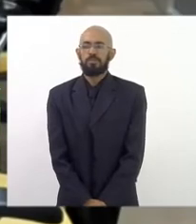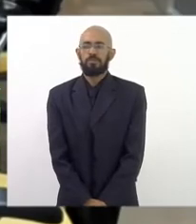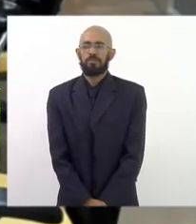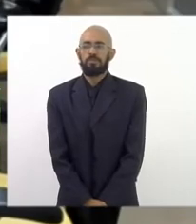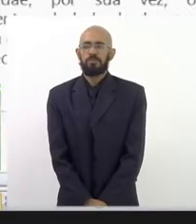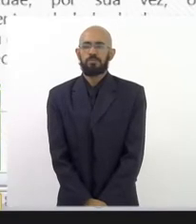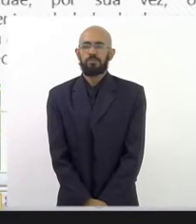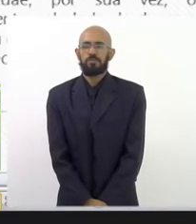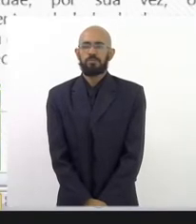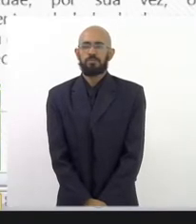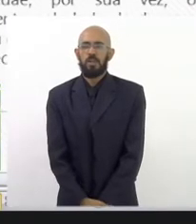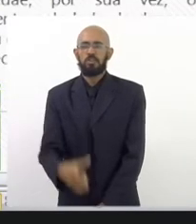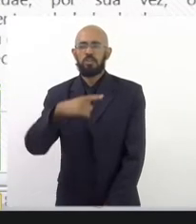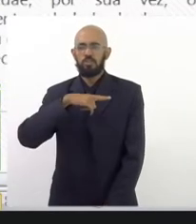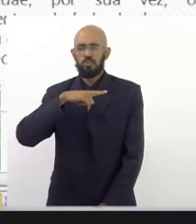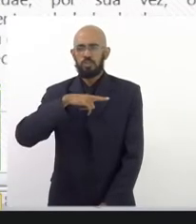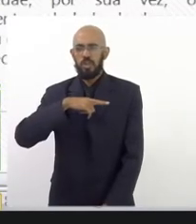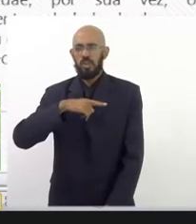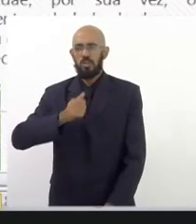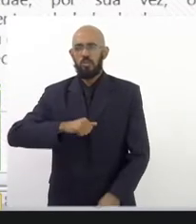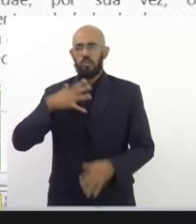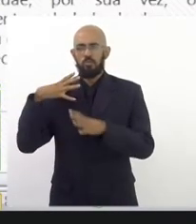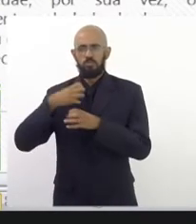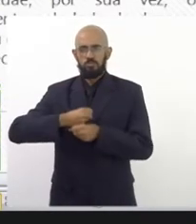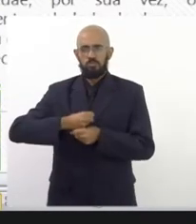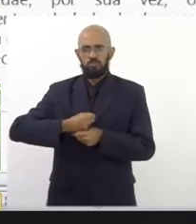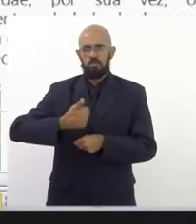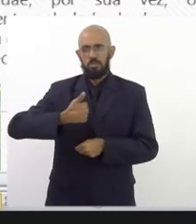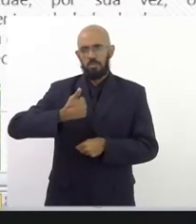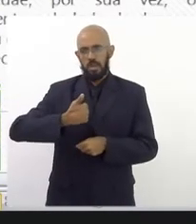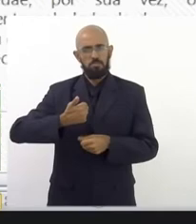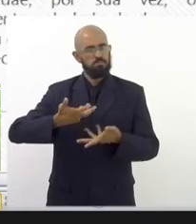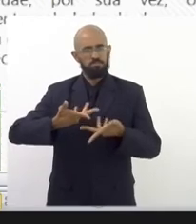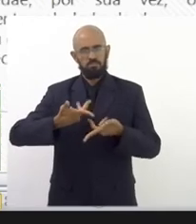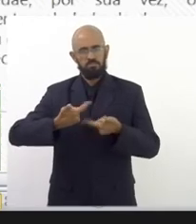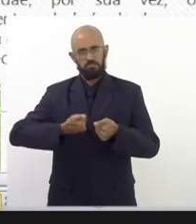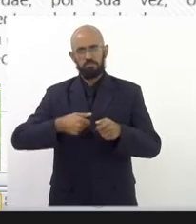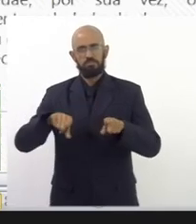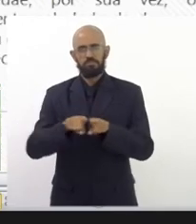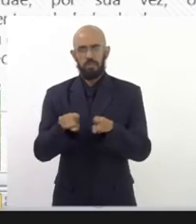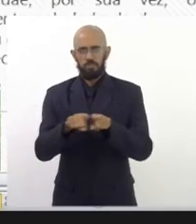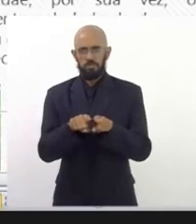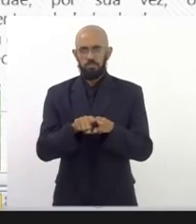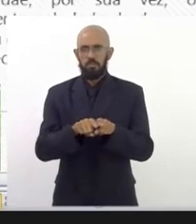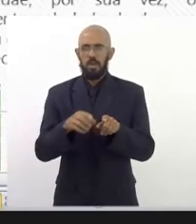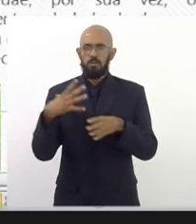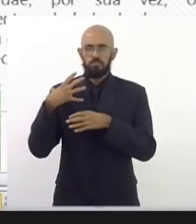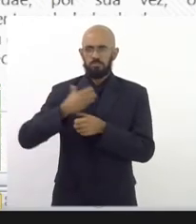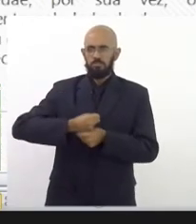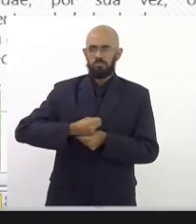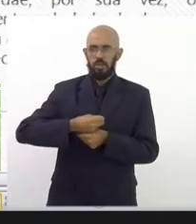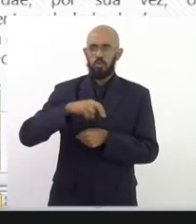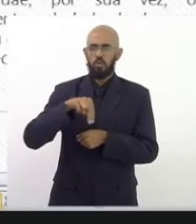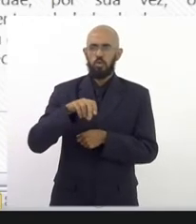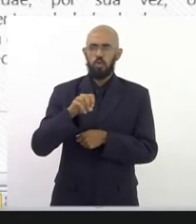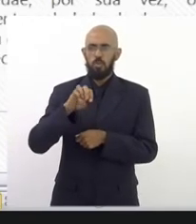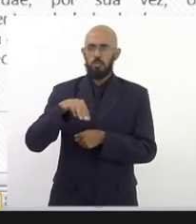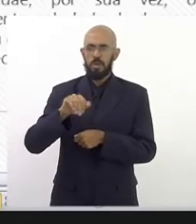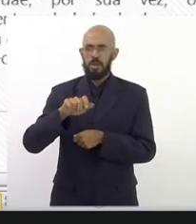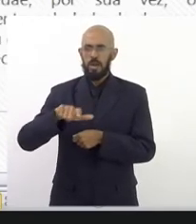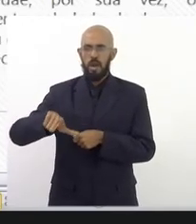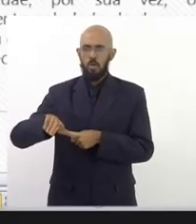resultado primário excepcional e um resultado nominal também, ou seja, mesmo depois do